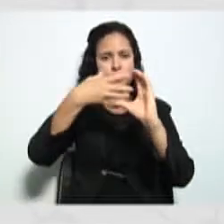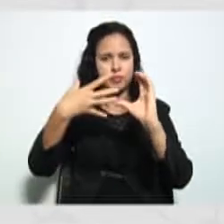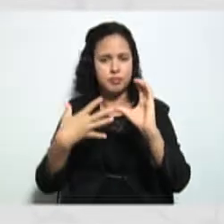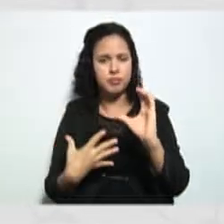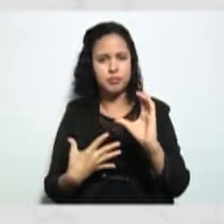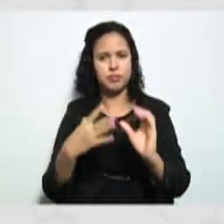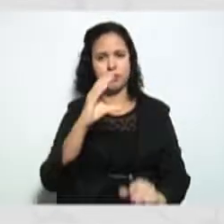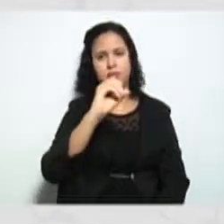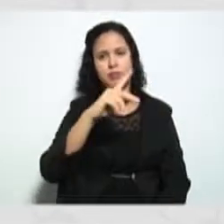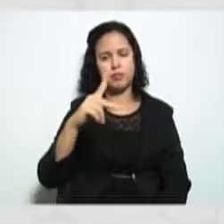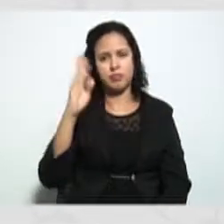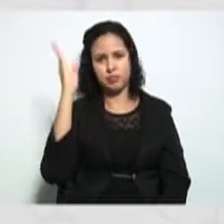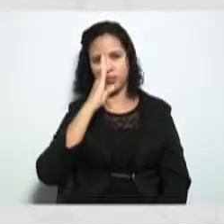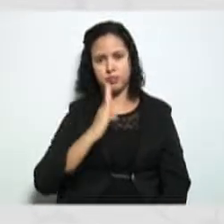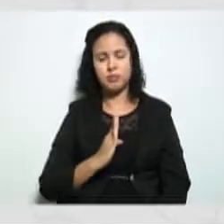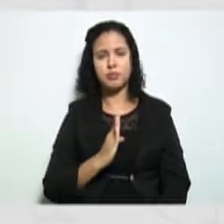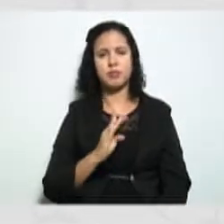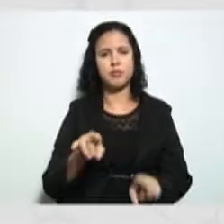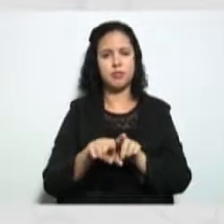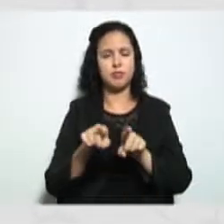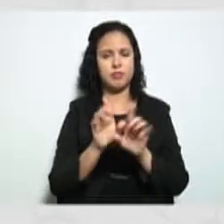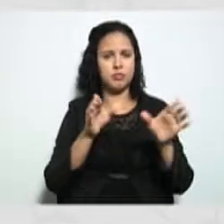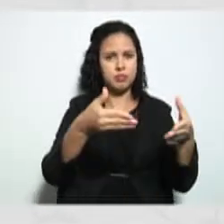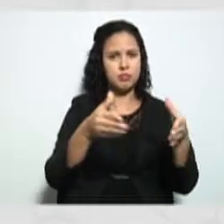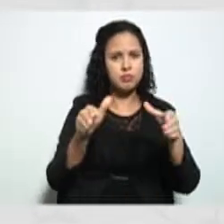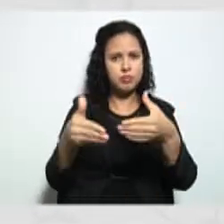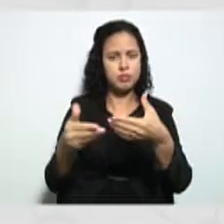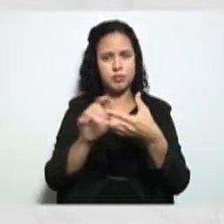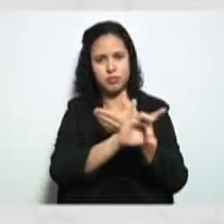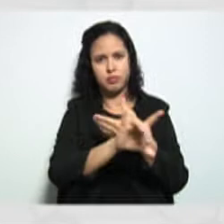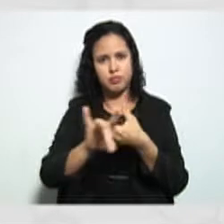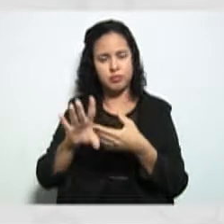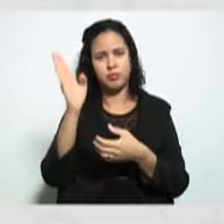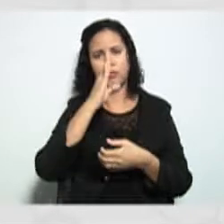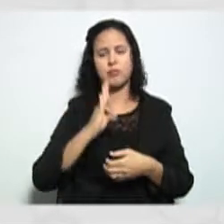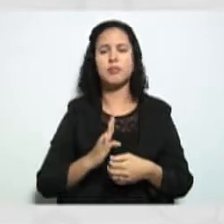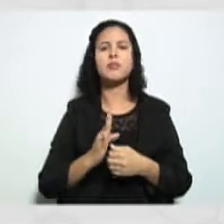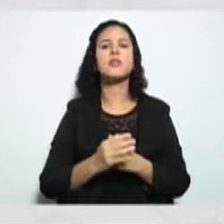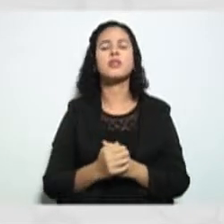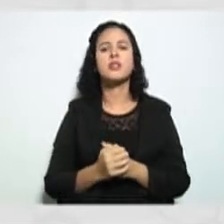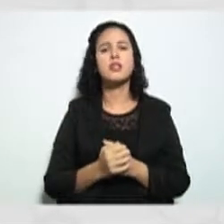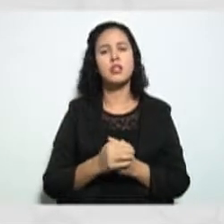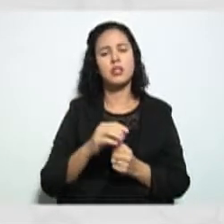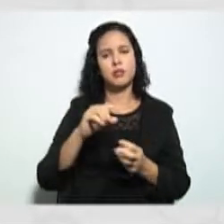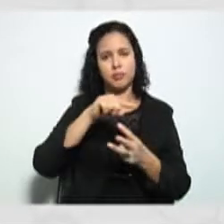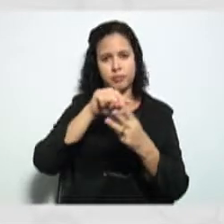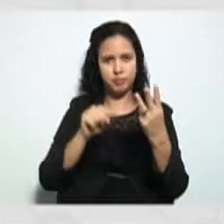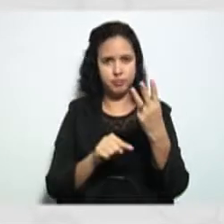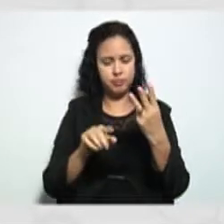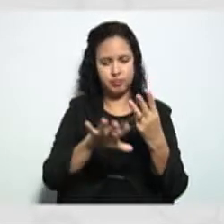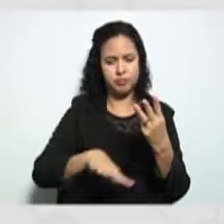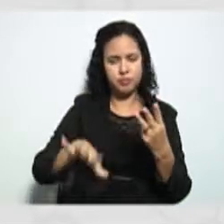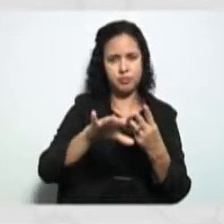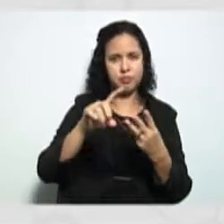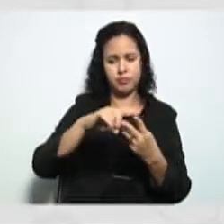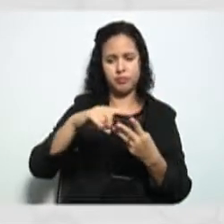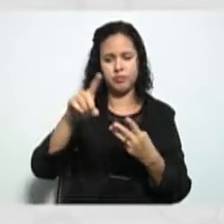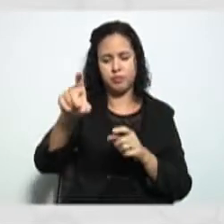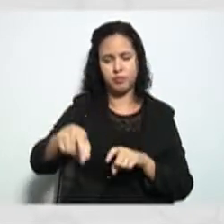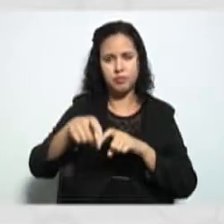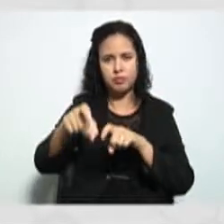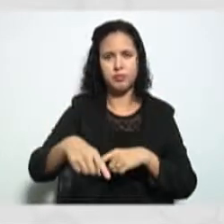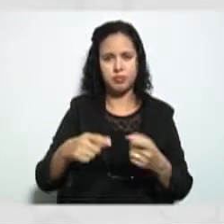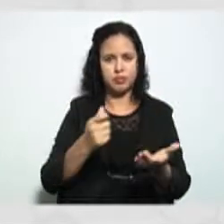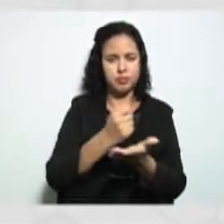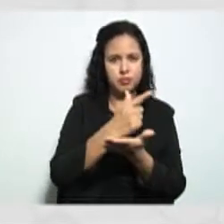do cooperativismo brasileiro, as especificidades do cooperativismo brasileiro em três ramos, no ramo agropecuário, consumo